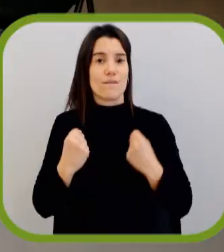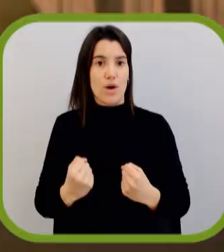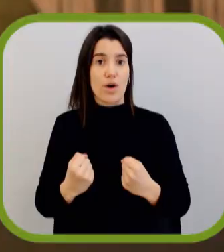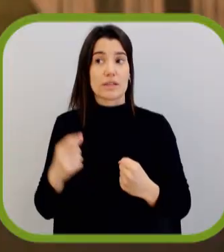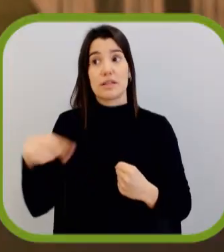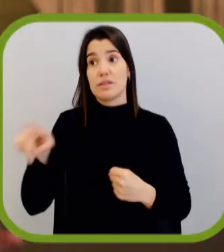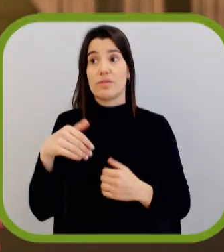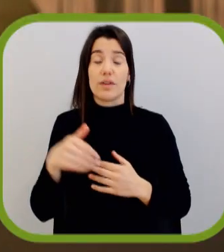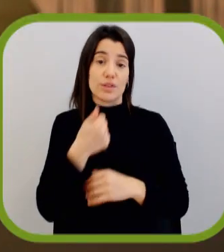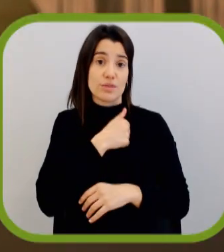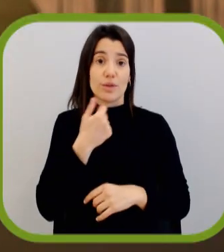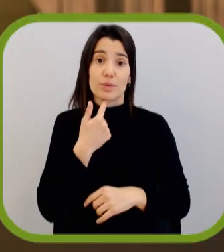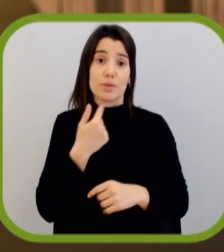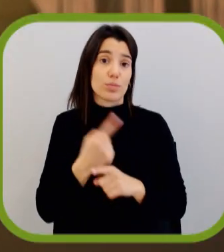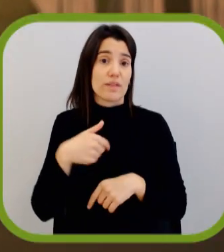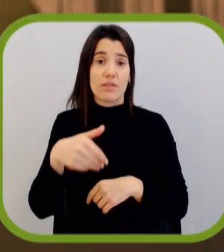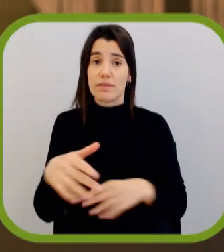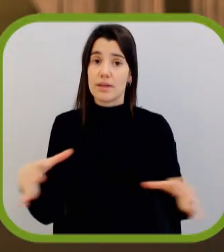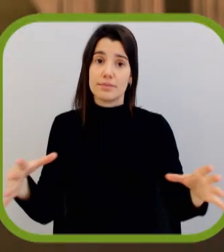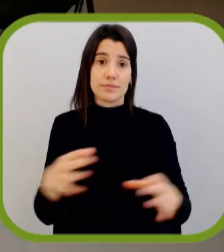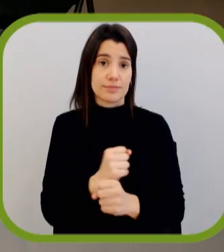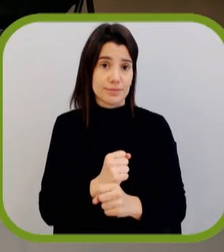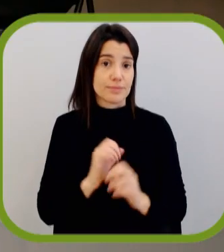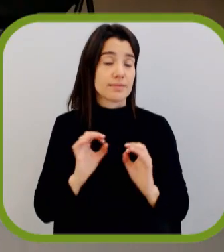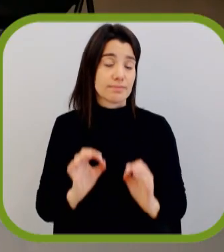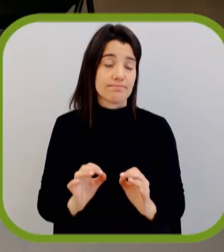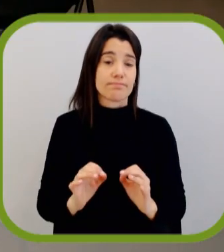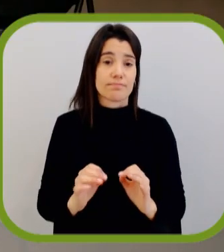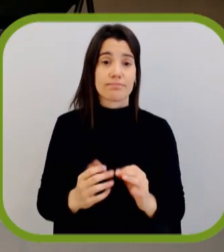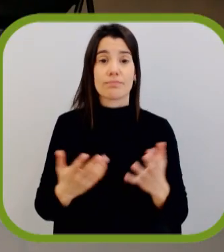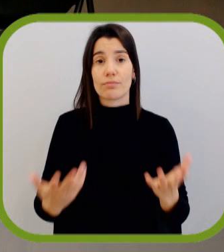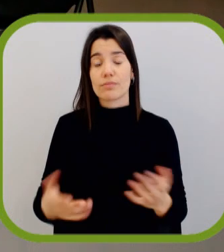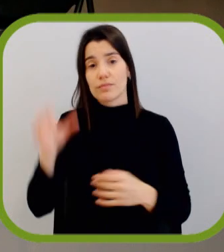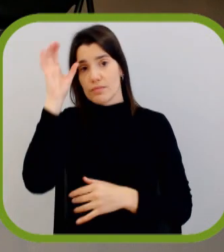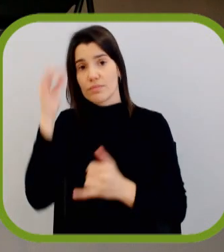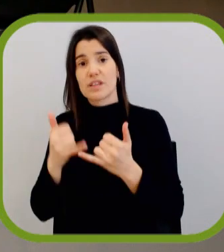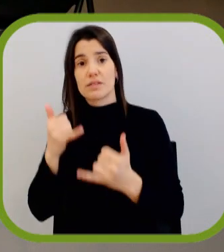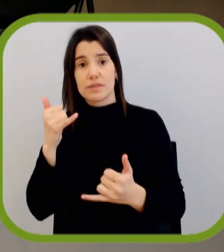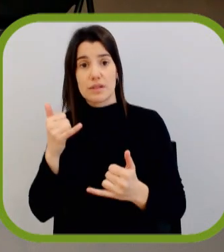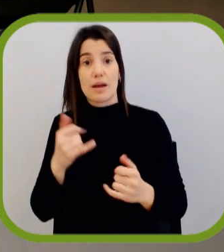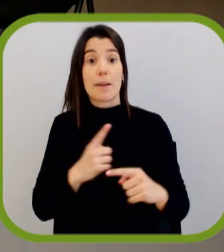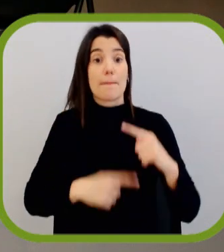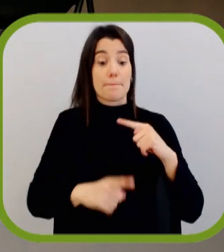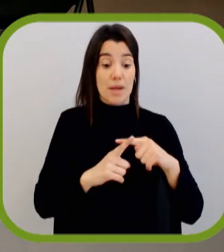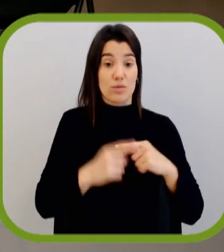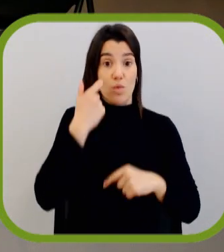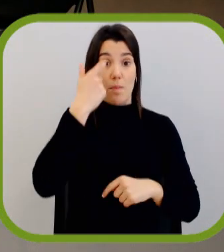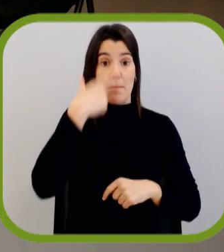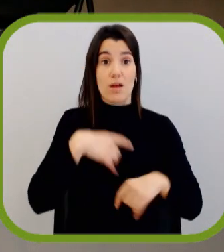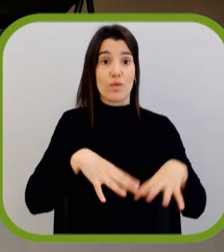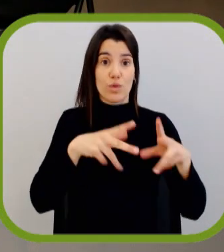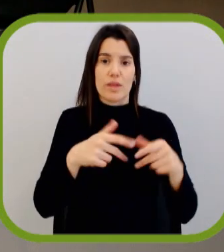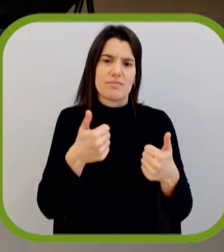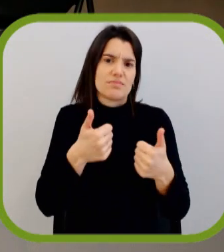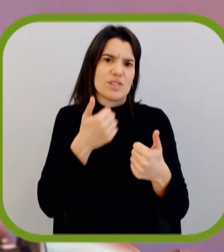forte, esses vão sofrer imenso porque vão desaparecer, pura e simplesmente. Portanto, a combinação de inteligência artificial com um humano